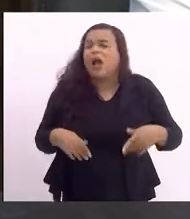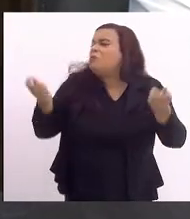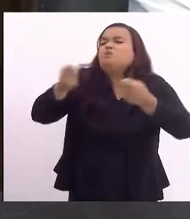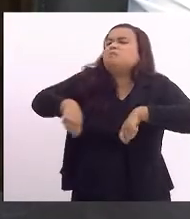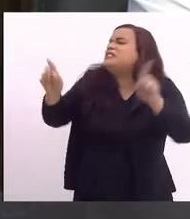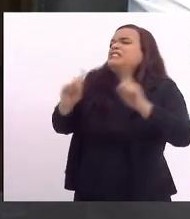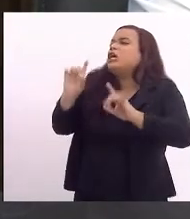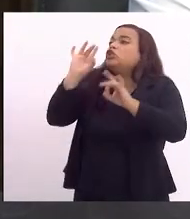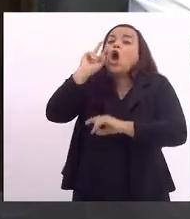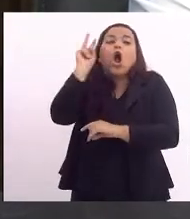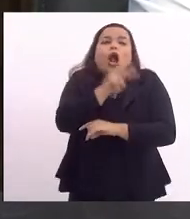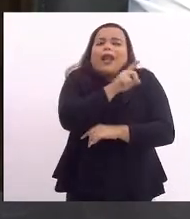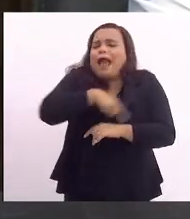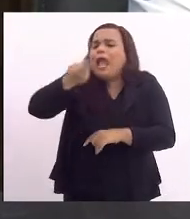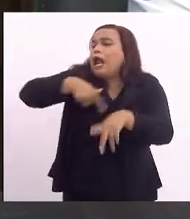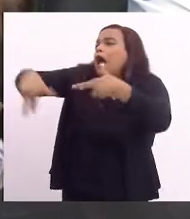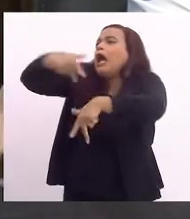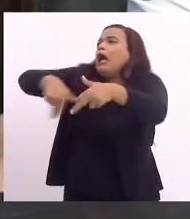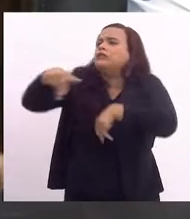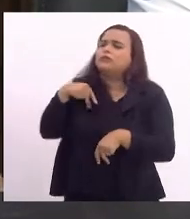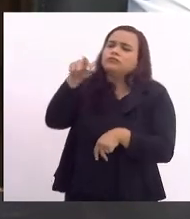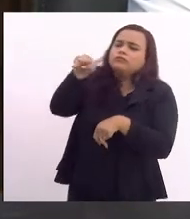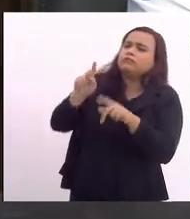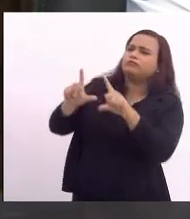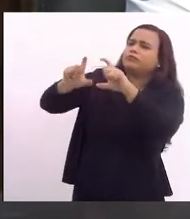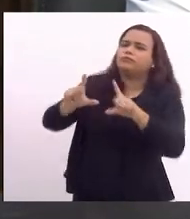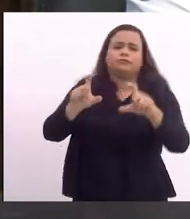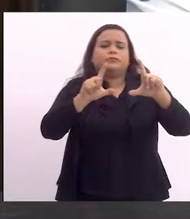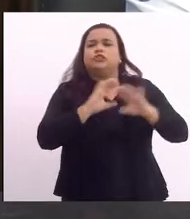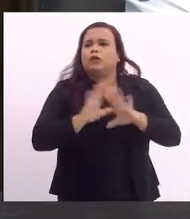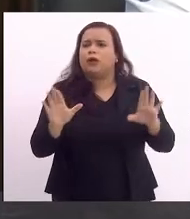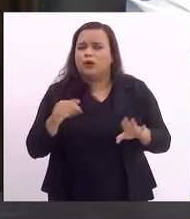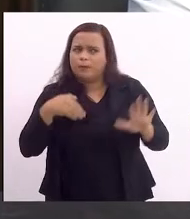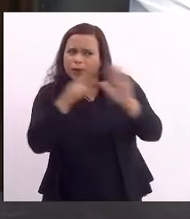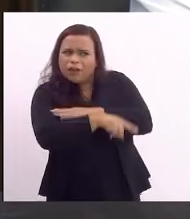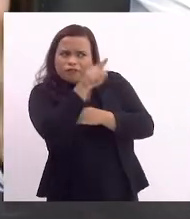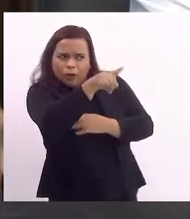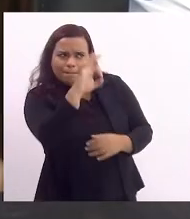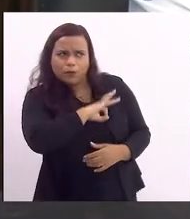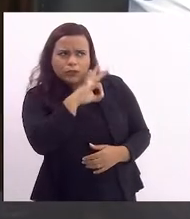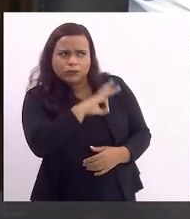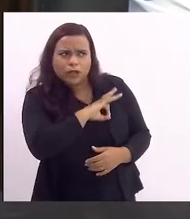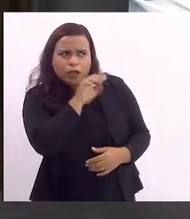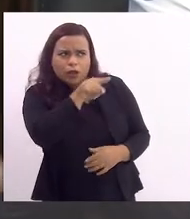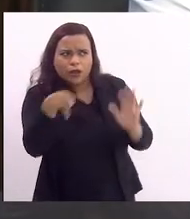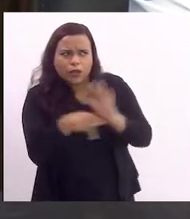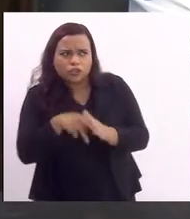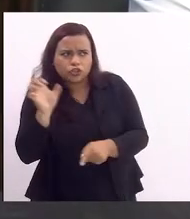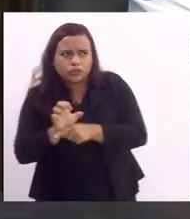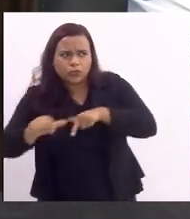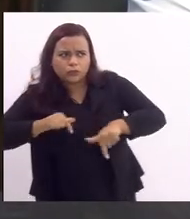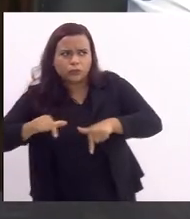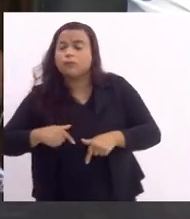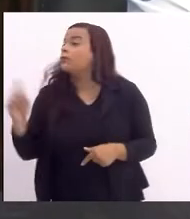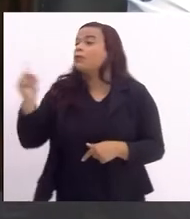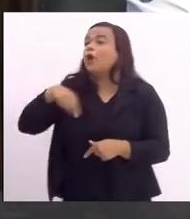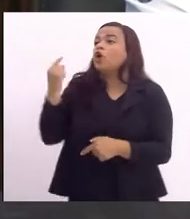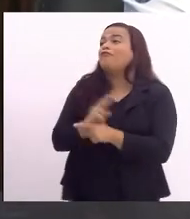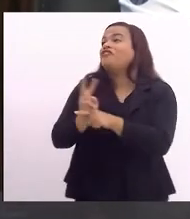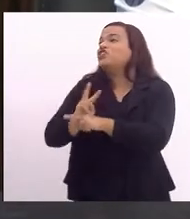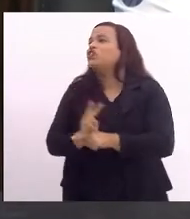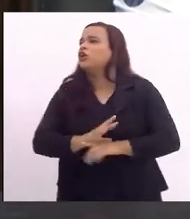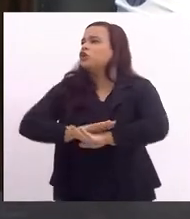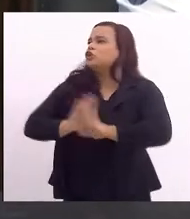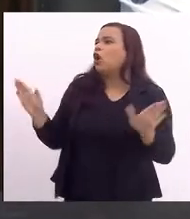por aí. Aí eu falei, mas você é força policial? Você é um agente do Estado? Não, mas a gente aqui é vigilante.